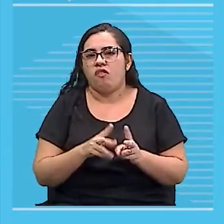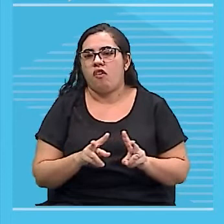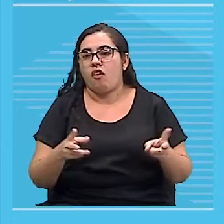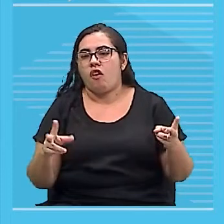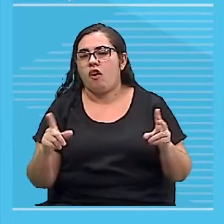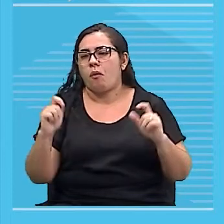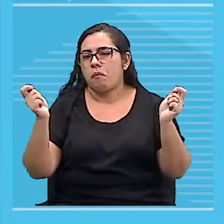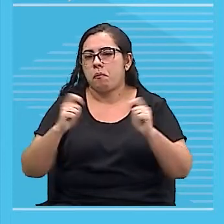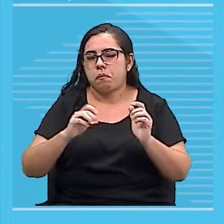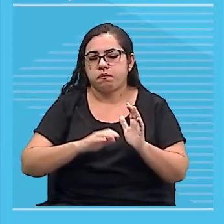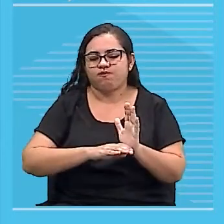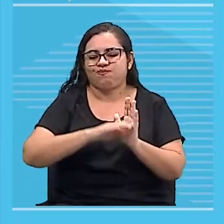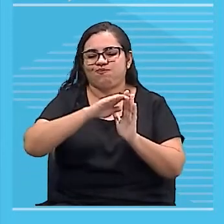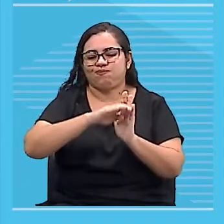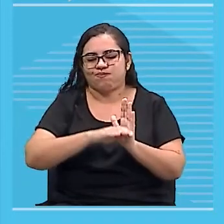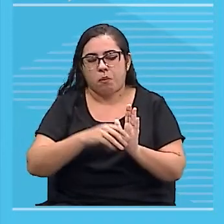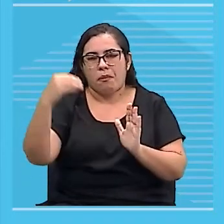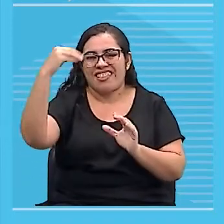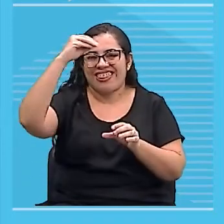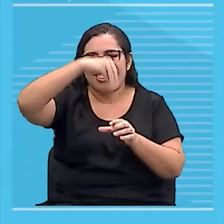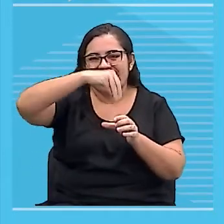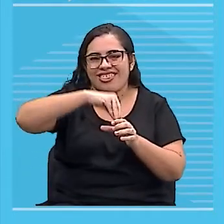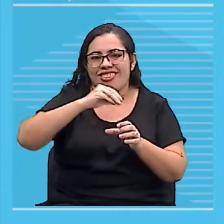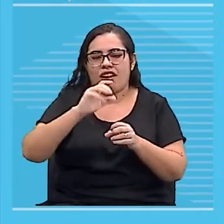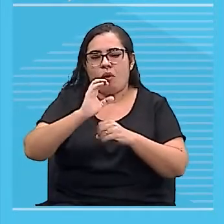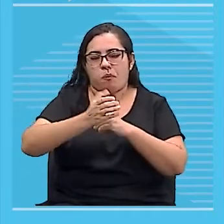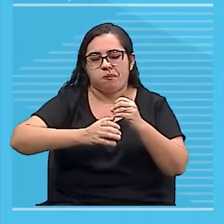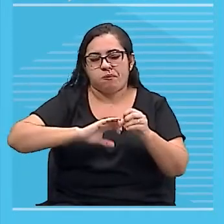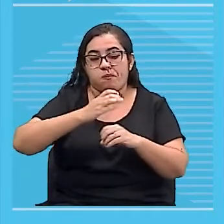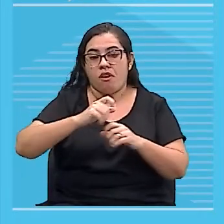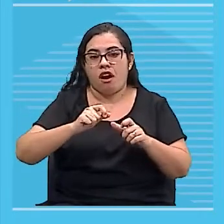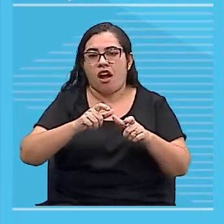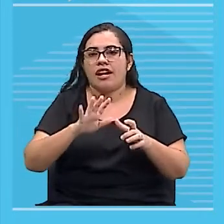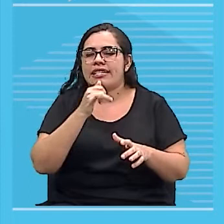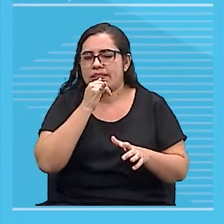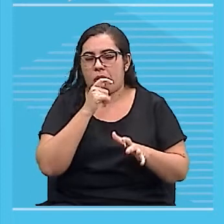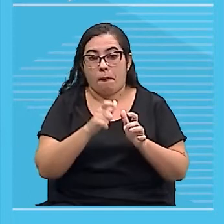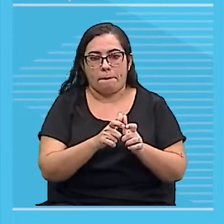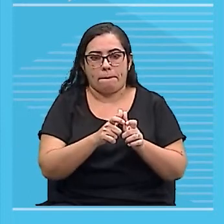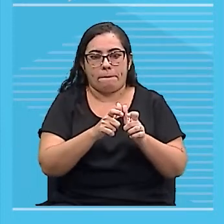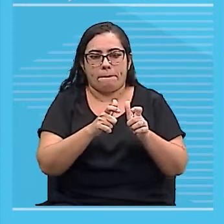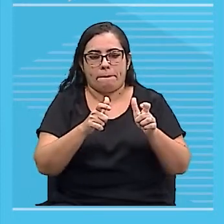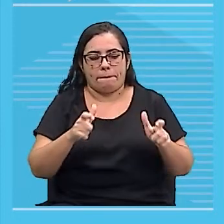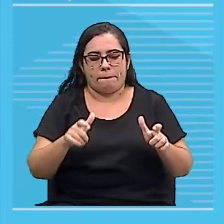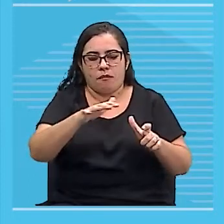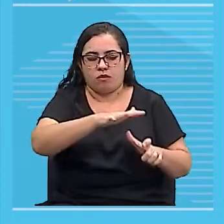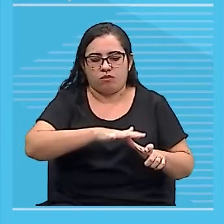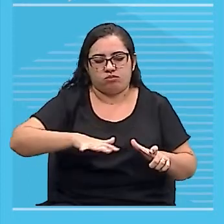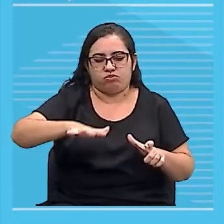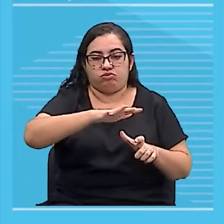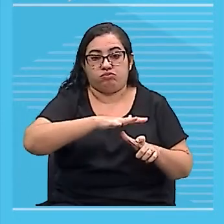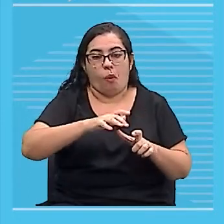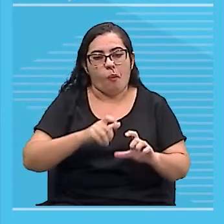que eles têm de acumular cargas. Quanto maior a área deles, quanto maior for esse